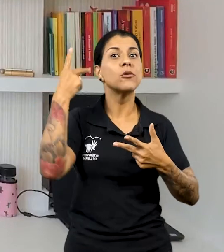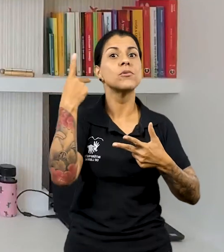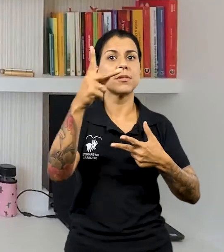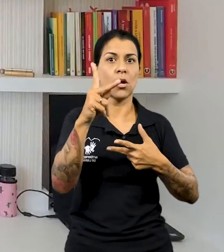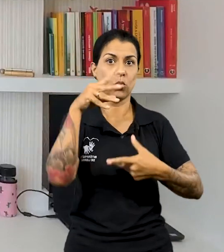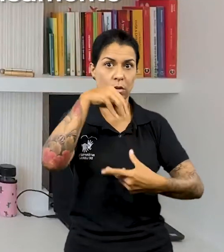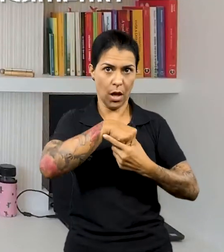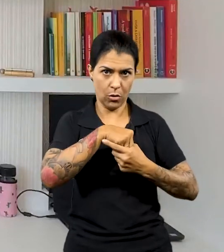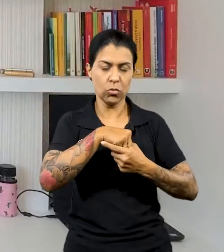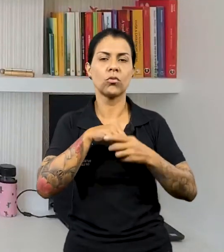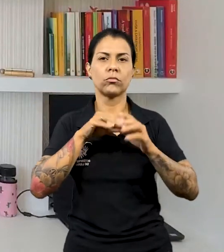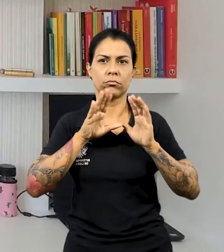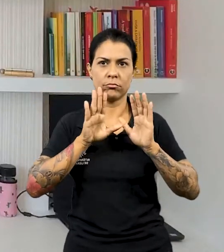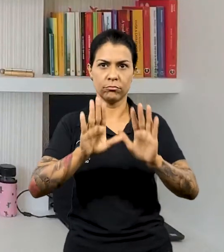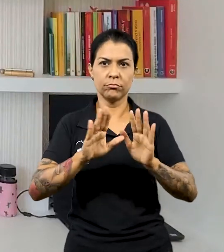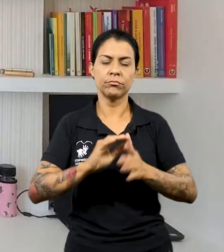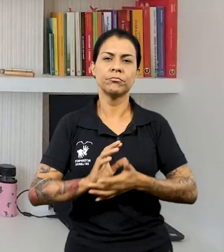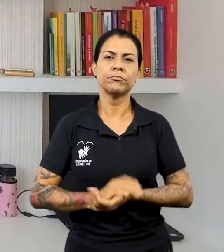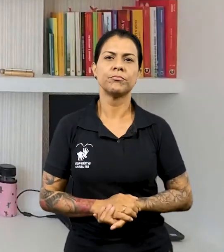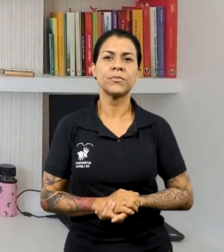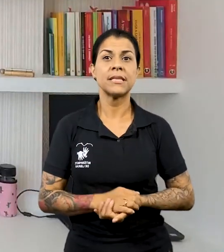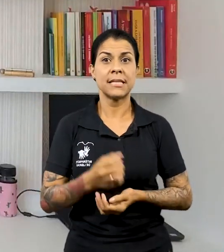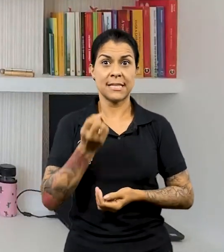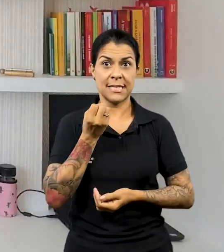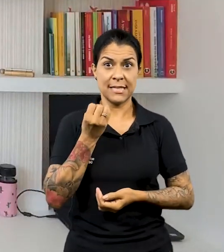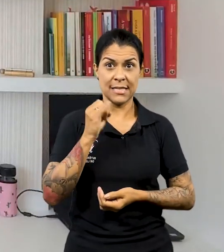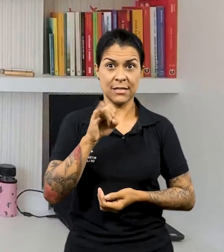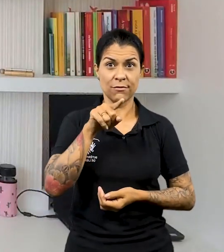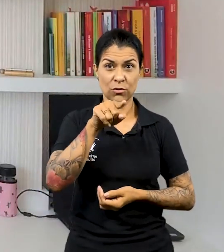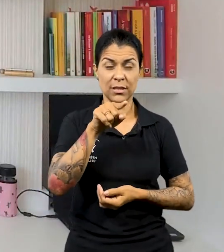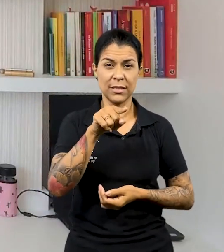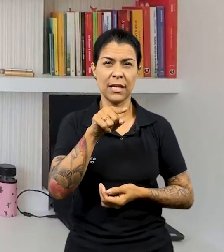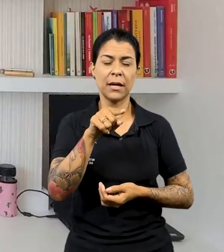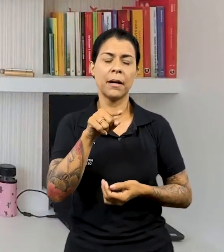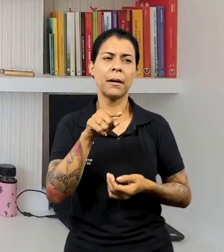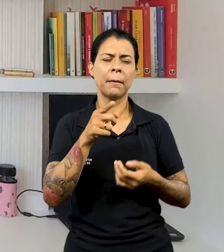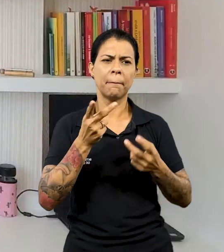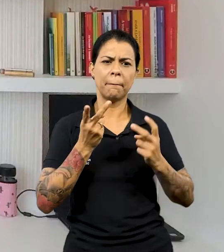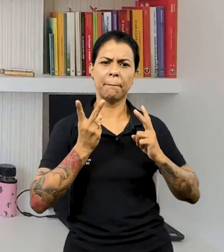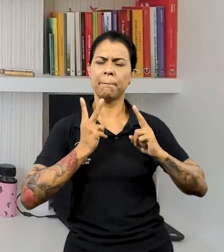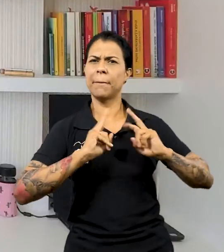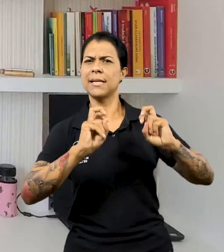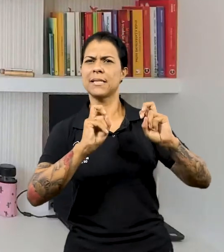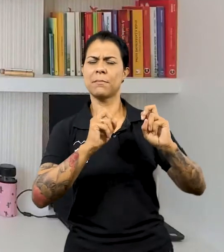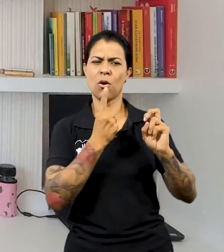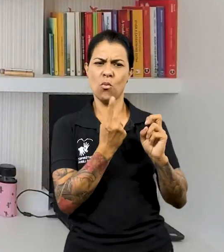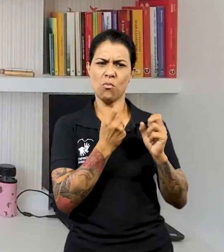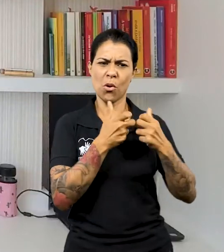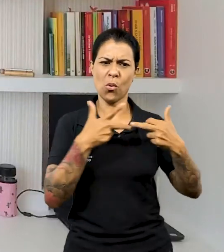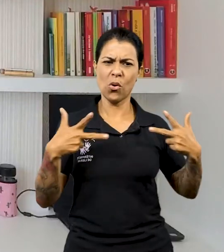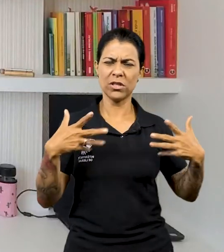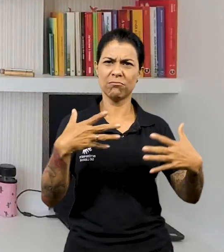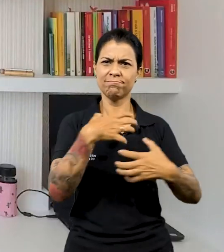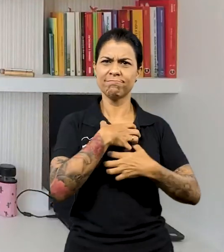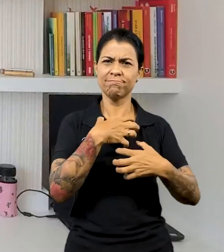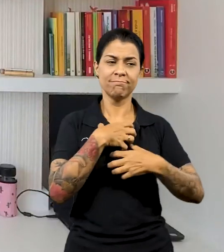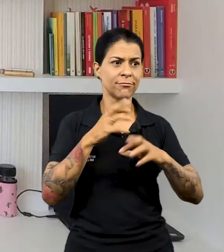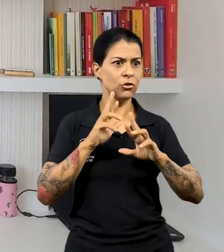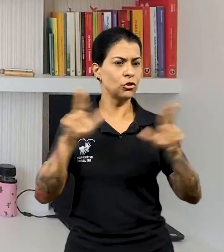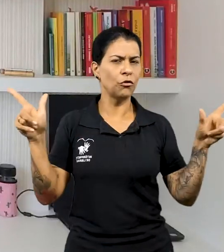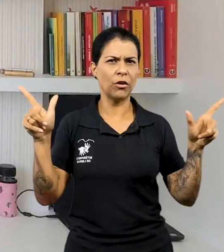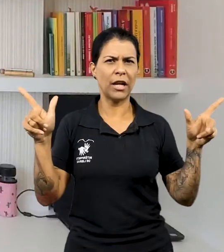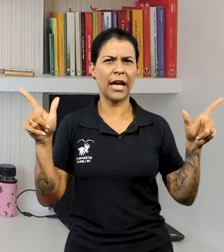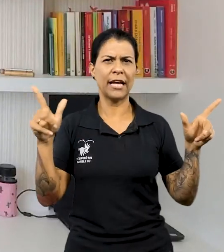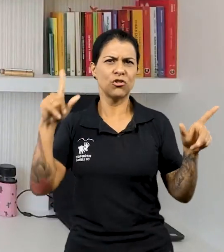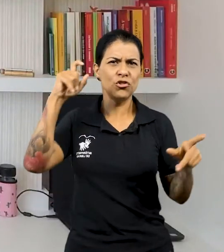pensamento. Uma dica bônus é, caso você identifique alguma emoção mais difícil ou desagradável,